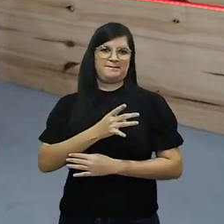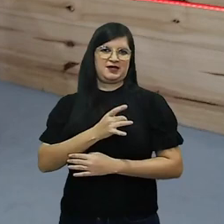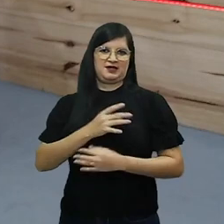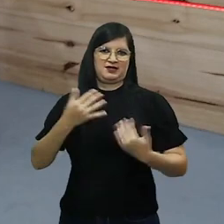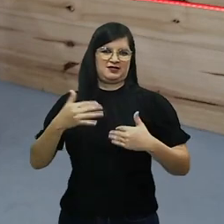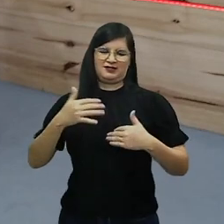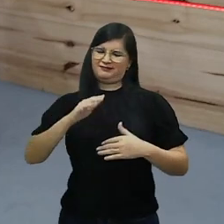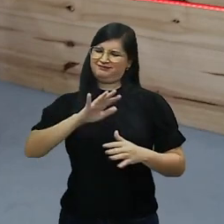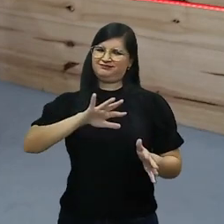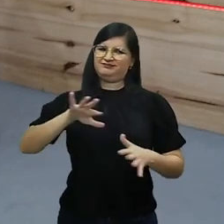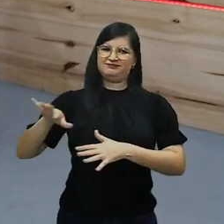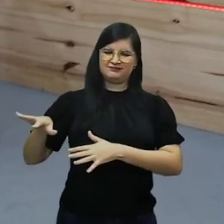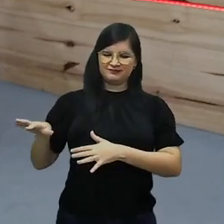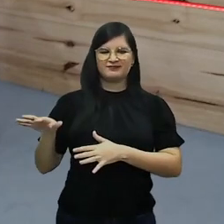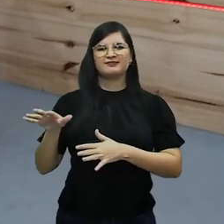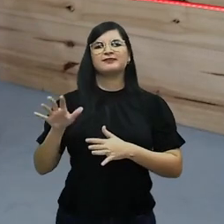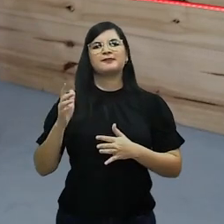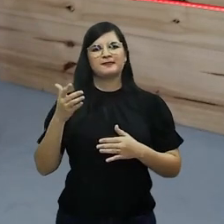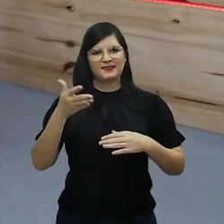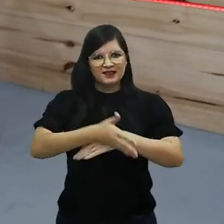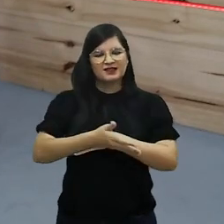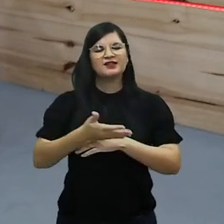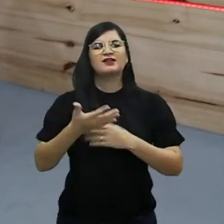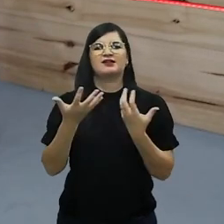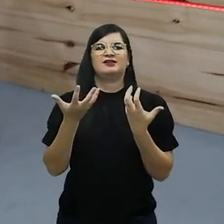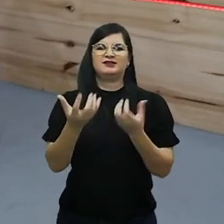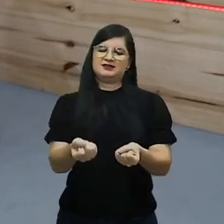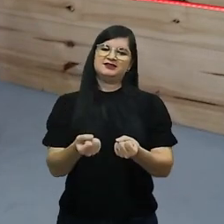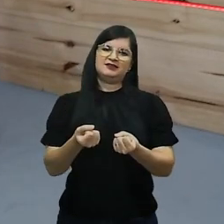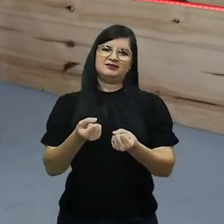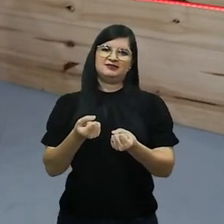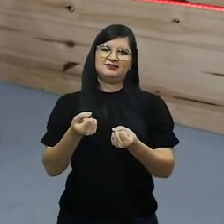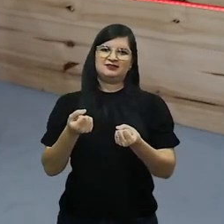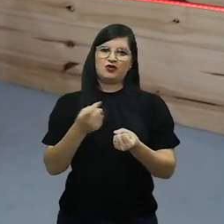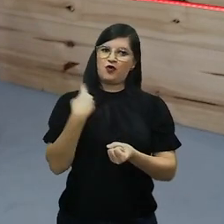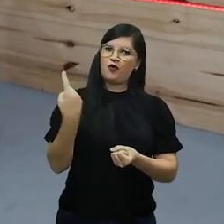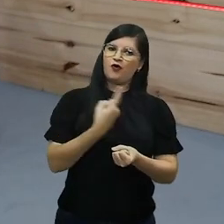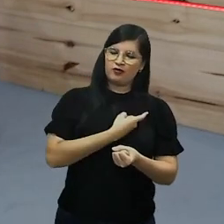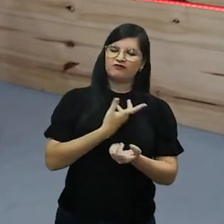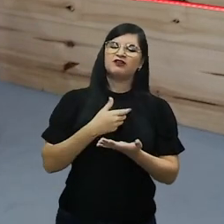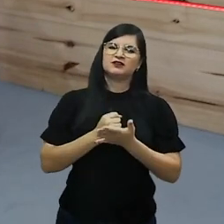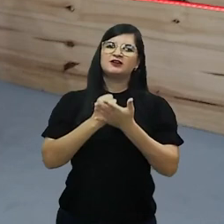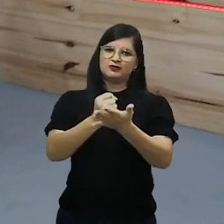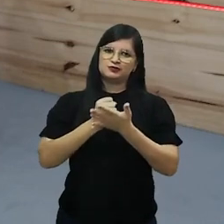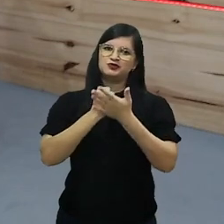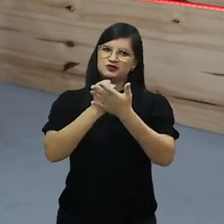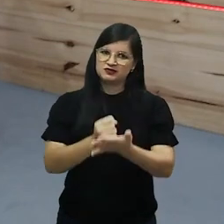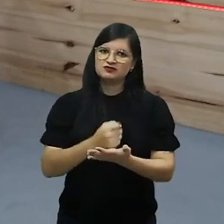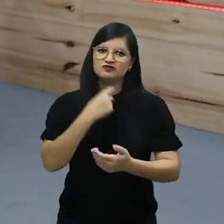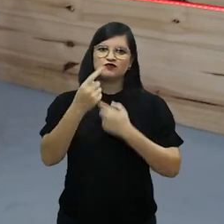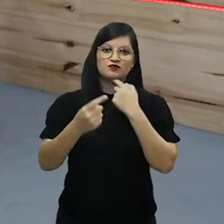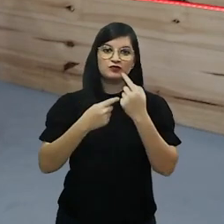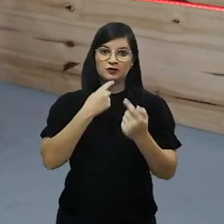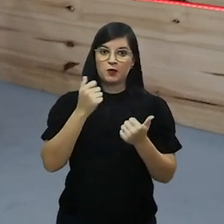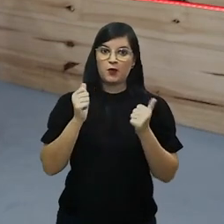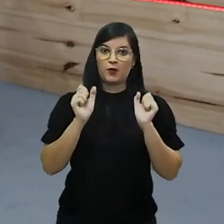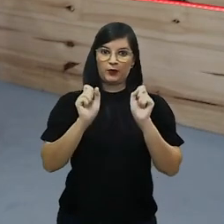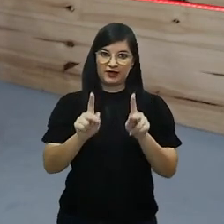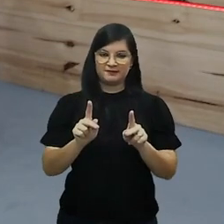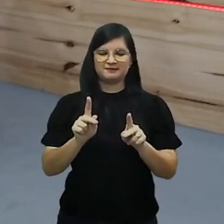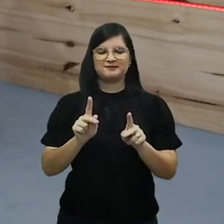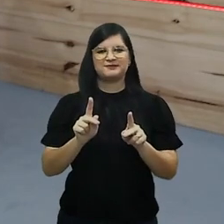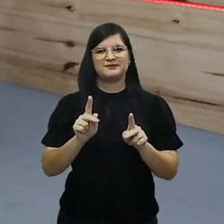não, professor? Não tenham medo. Exatamente. Entrem, metam a cara aí, né? A gente está aqui também para estar te auxiliando, tirando dúvidas, tá certo?